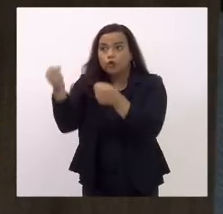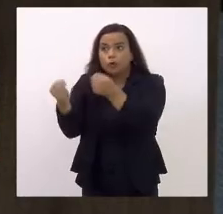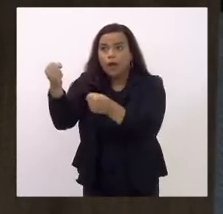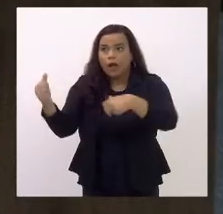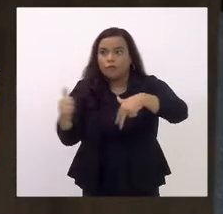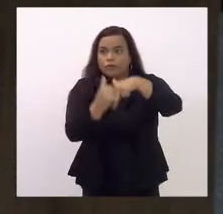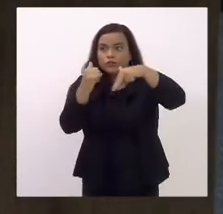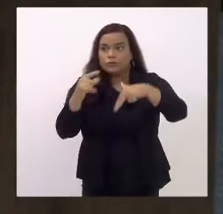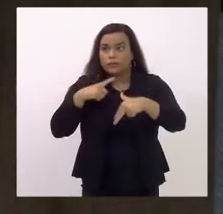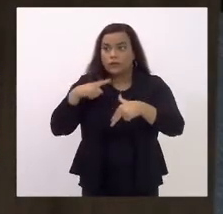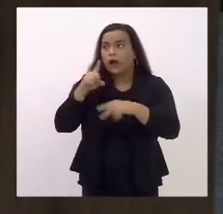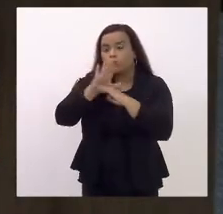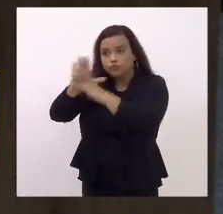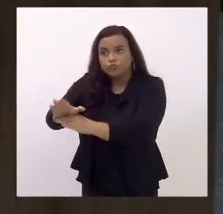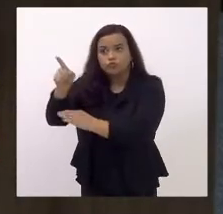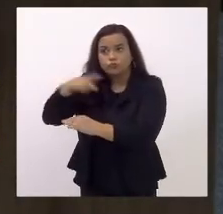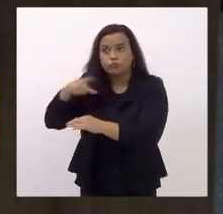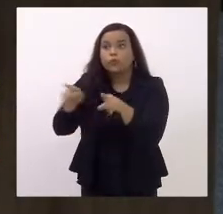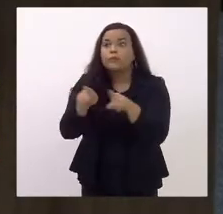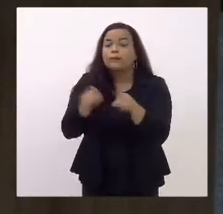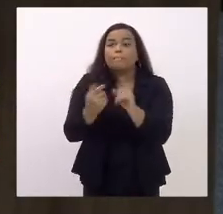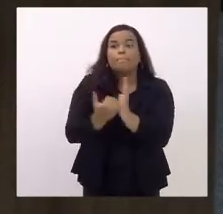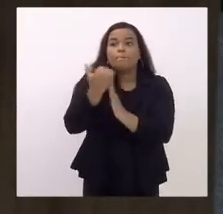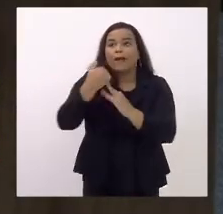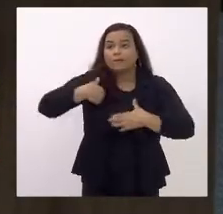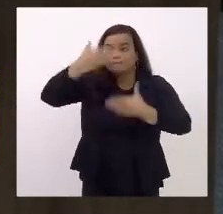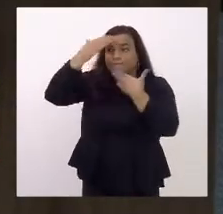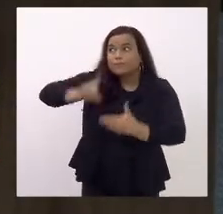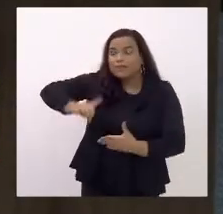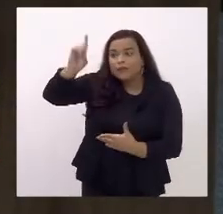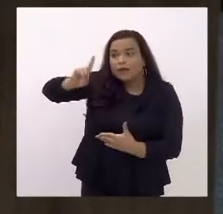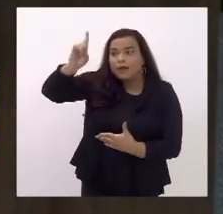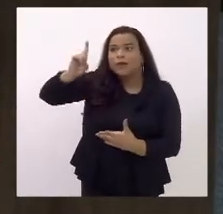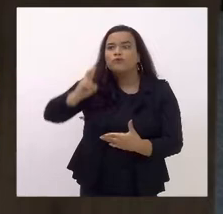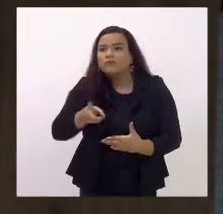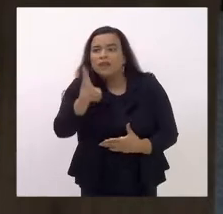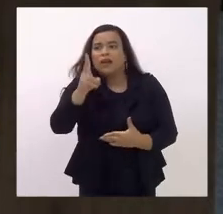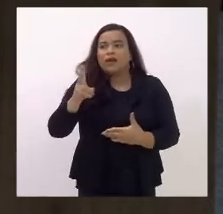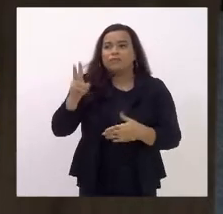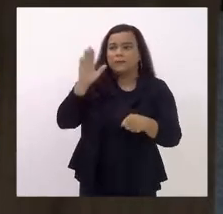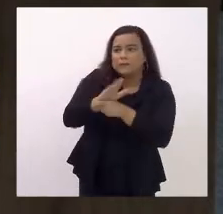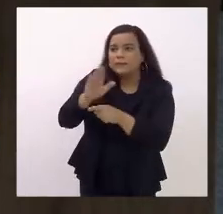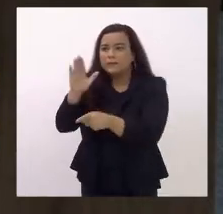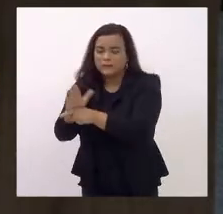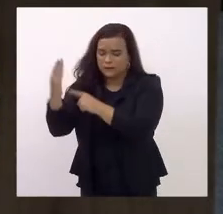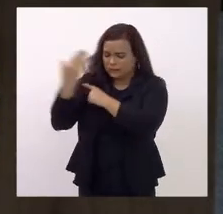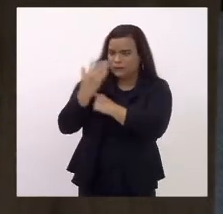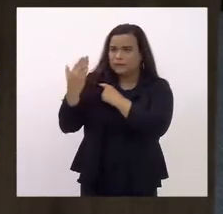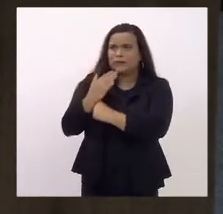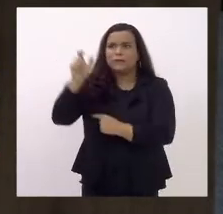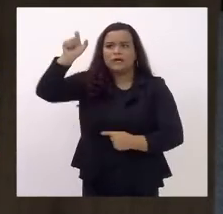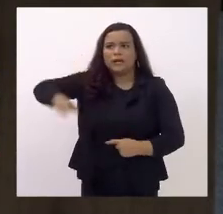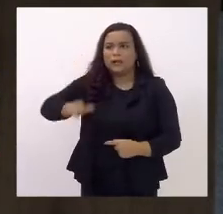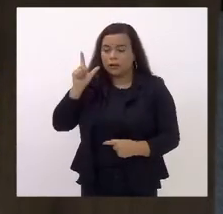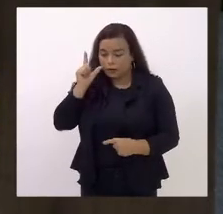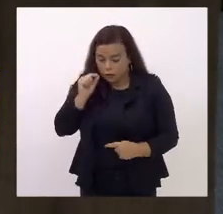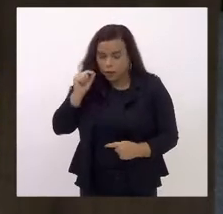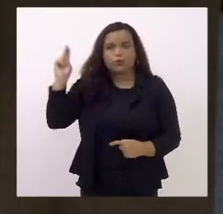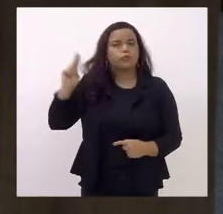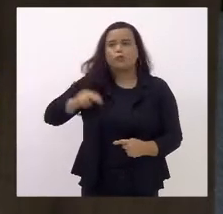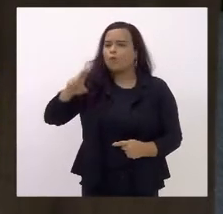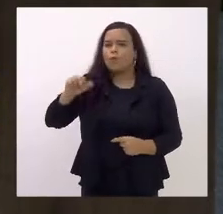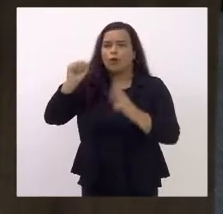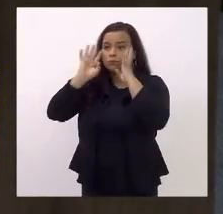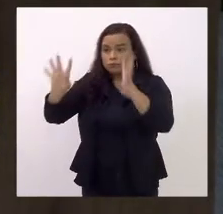Muito obrigada e, acima de tudo, agradecer ao nosso Deus, que sempre, como sempre, não dorme e nos guarda e